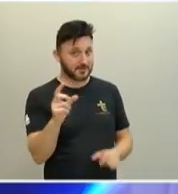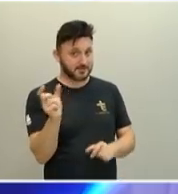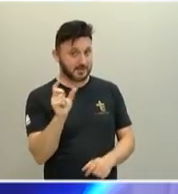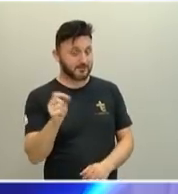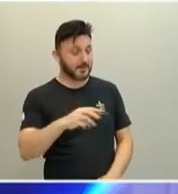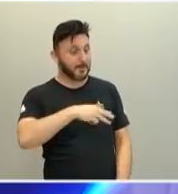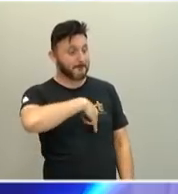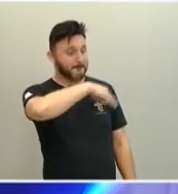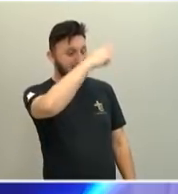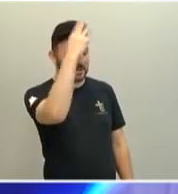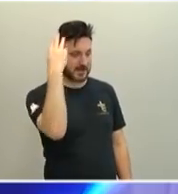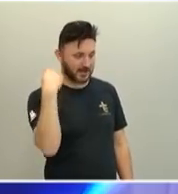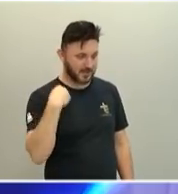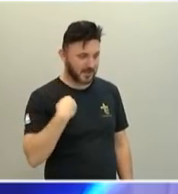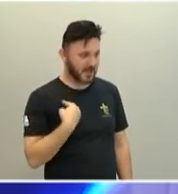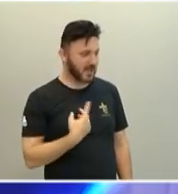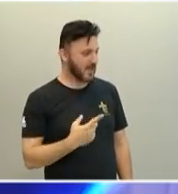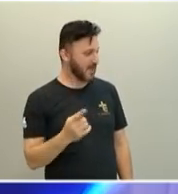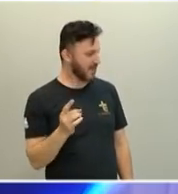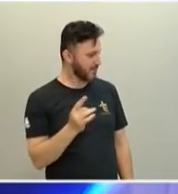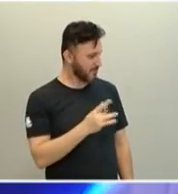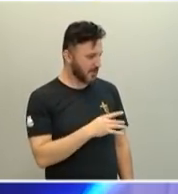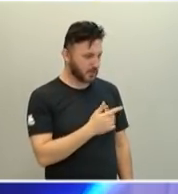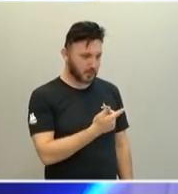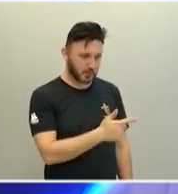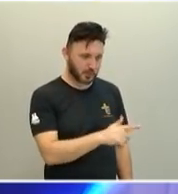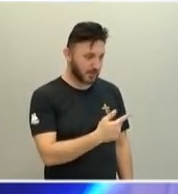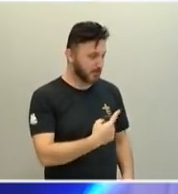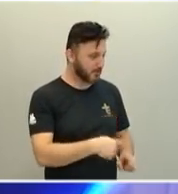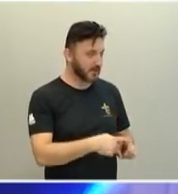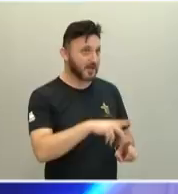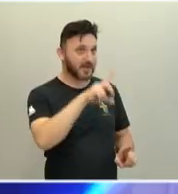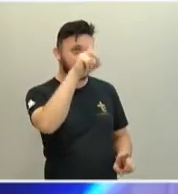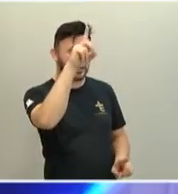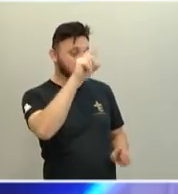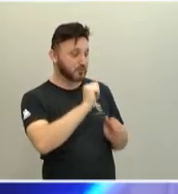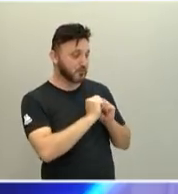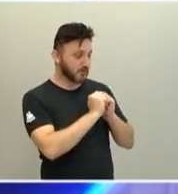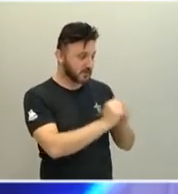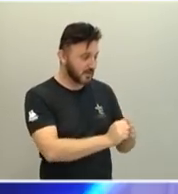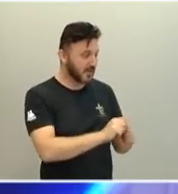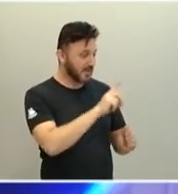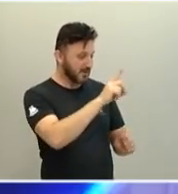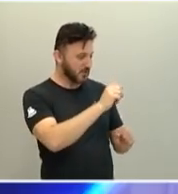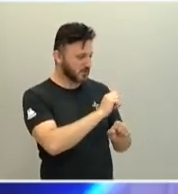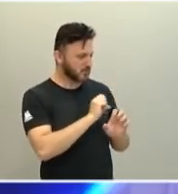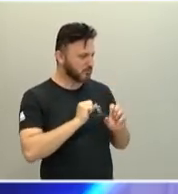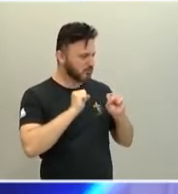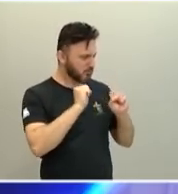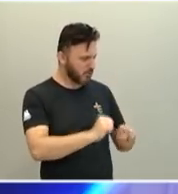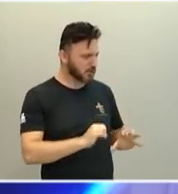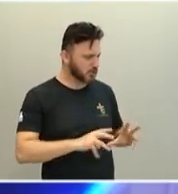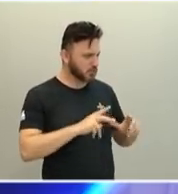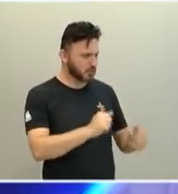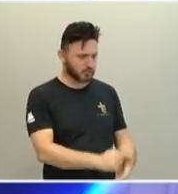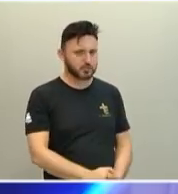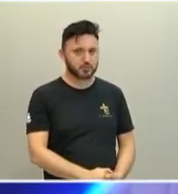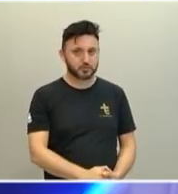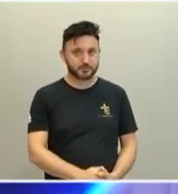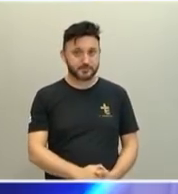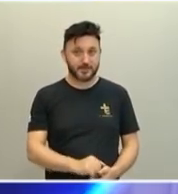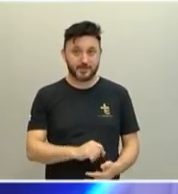não temas, Deus é contigo, para Deus nada é impossível. Isso está no capítulo 1, do versículo 26